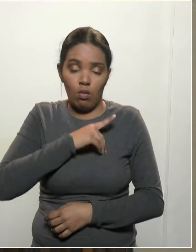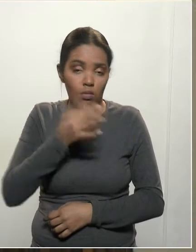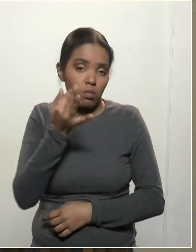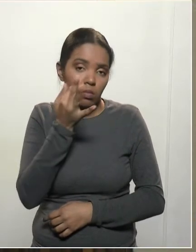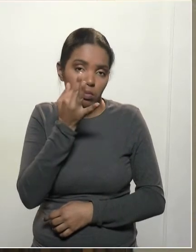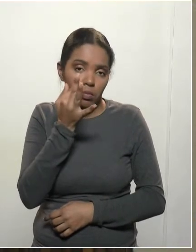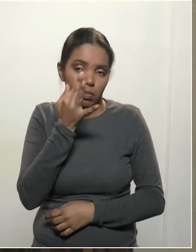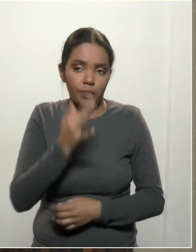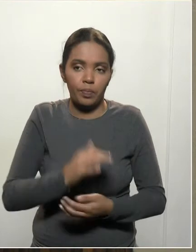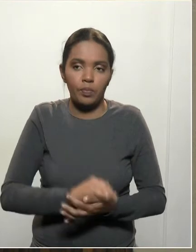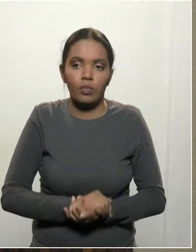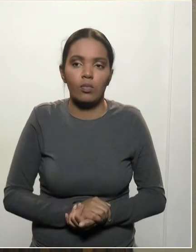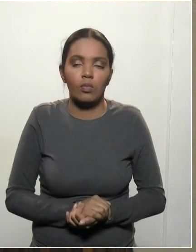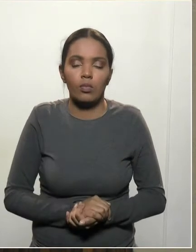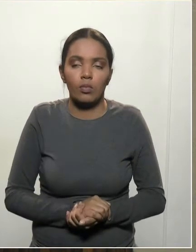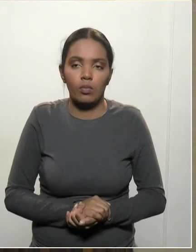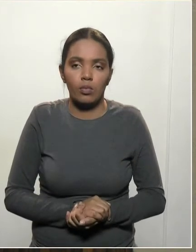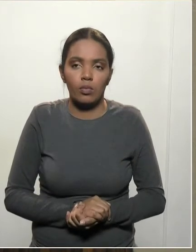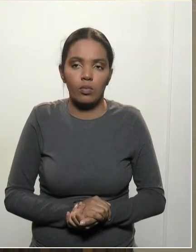excelência.